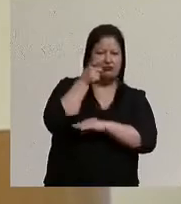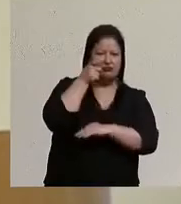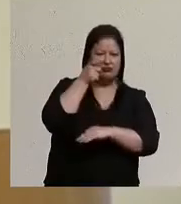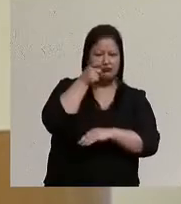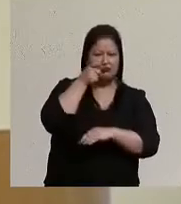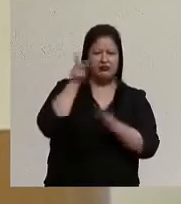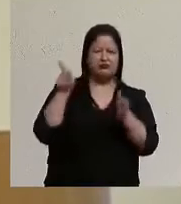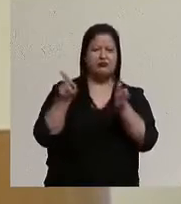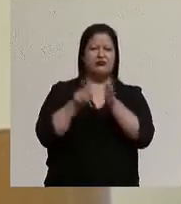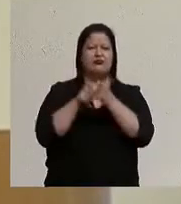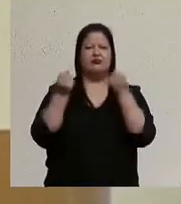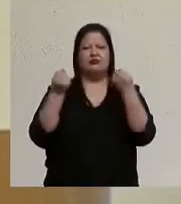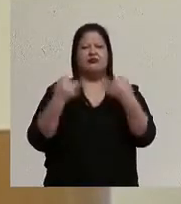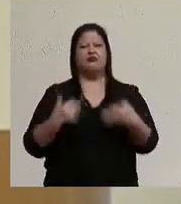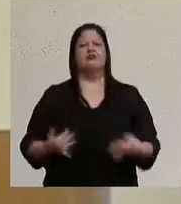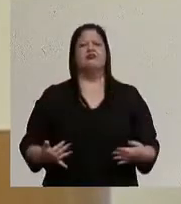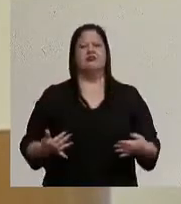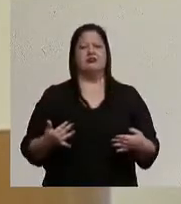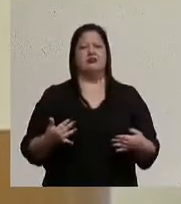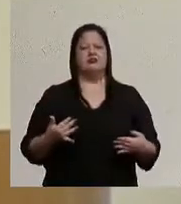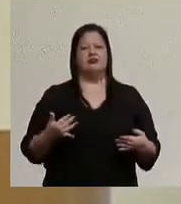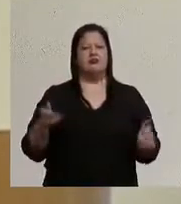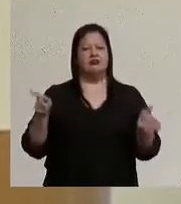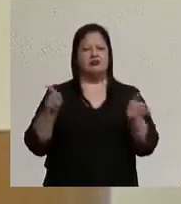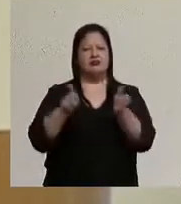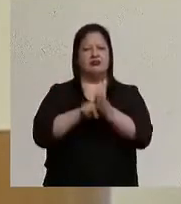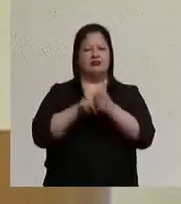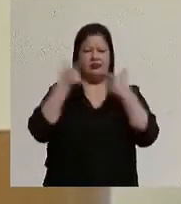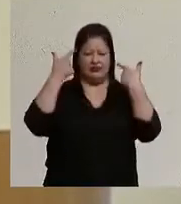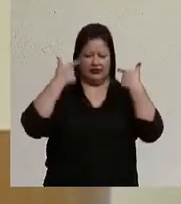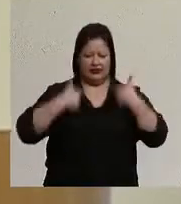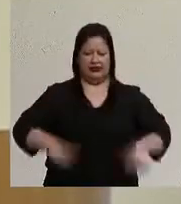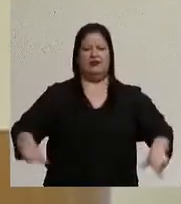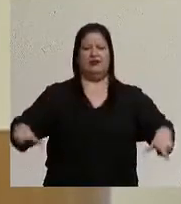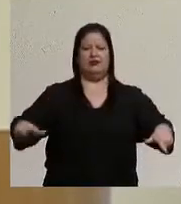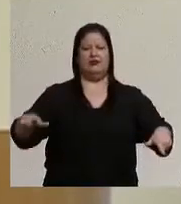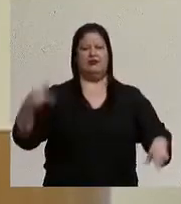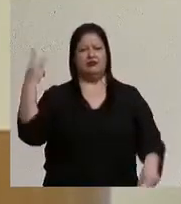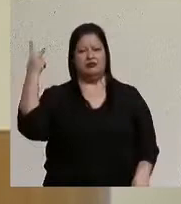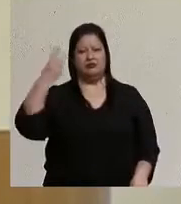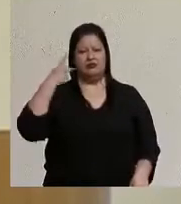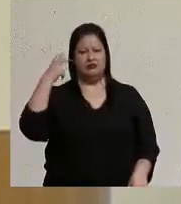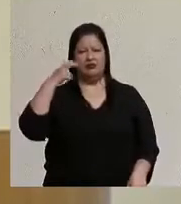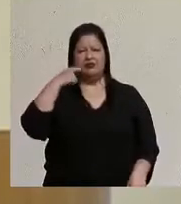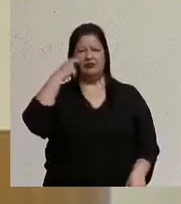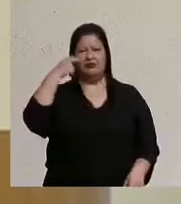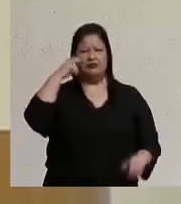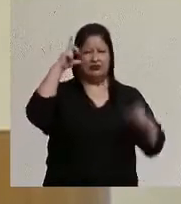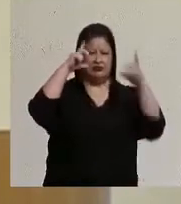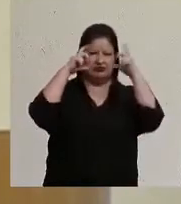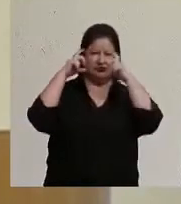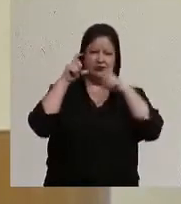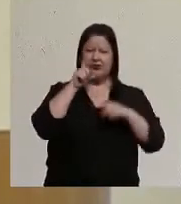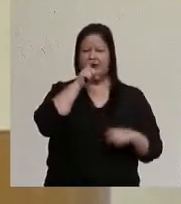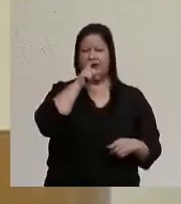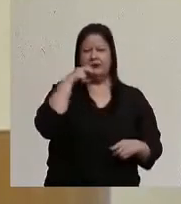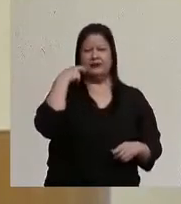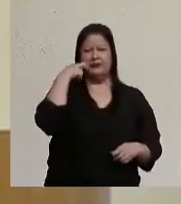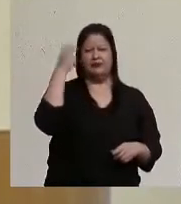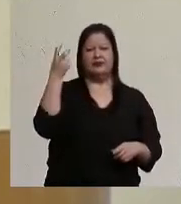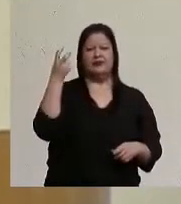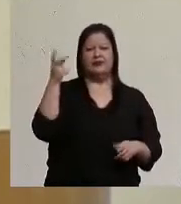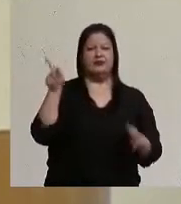e é assim ó é reputação ilibada Vereador tenho vergonha de colocar a foto do pai dele